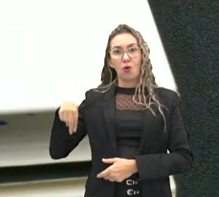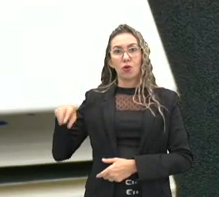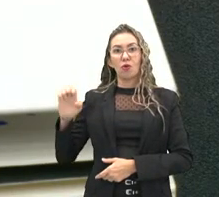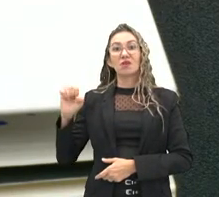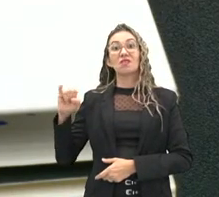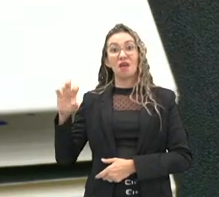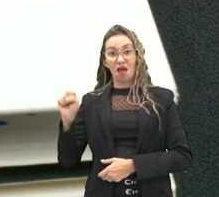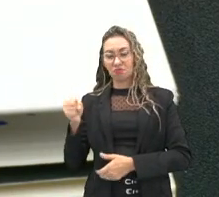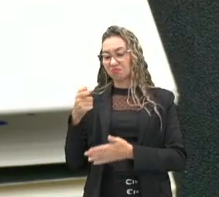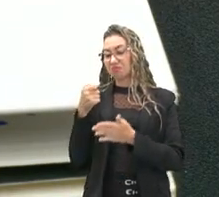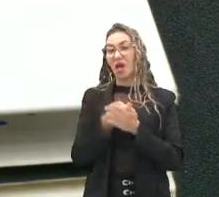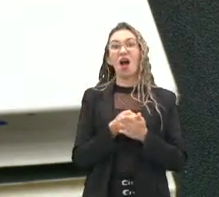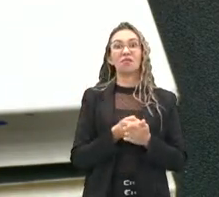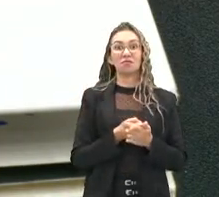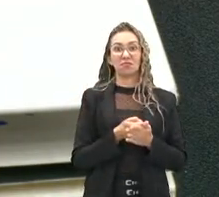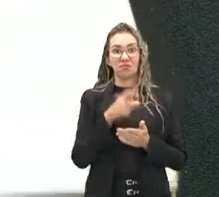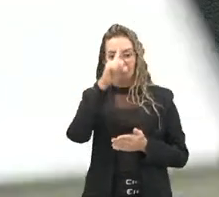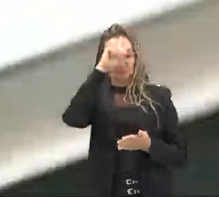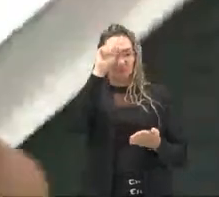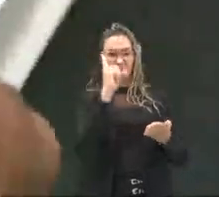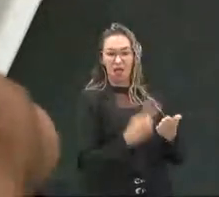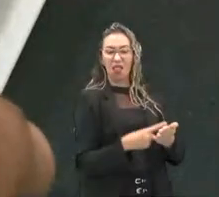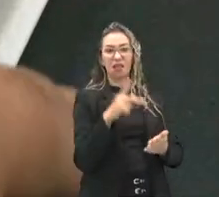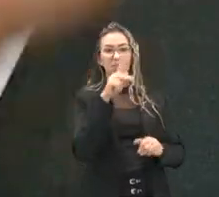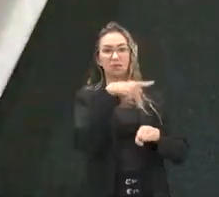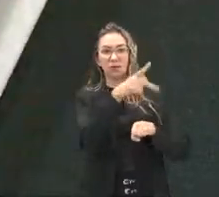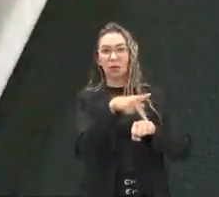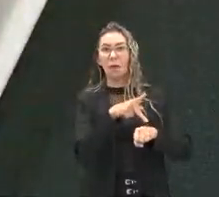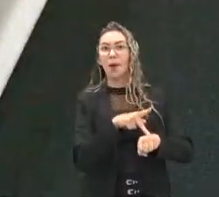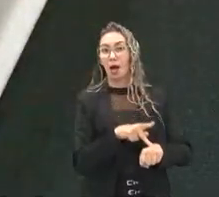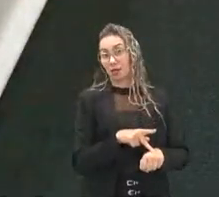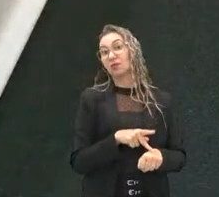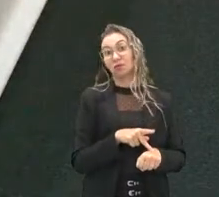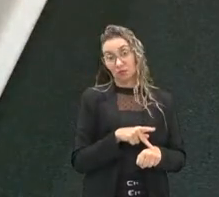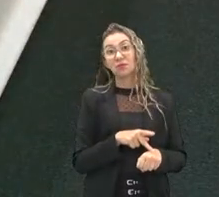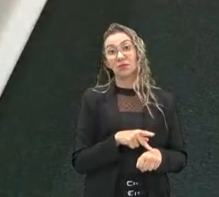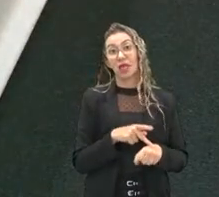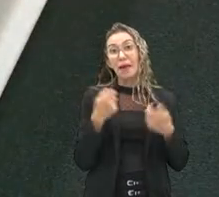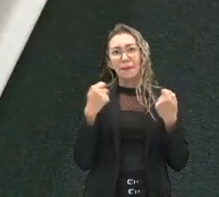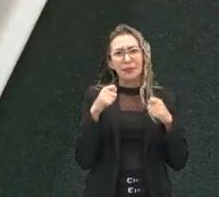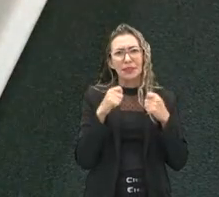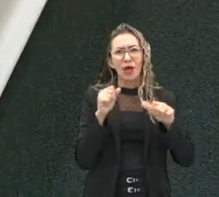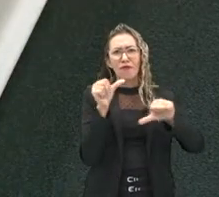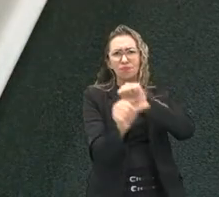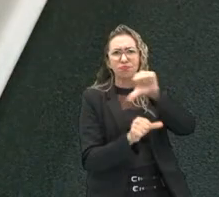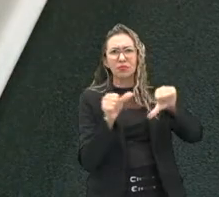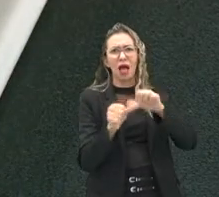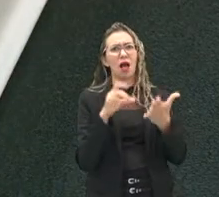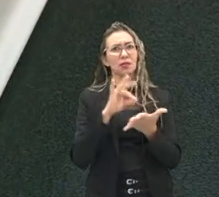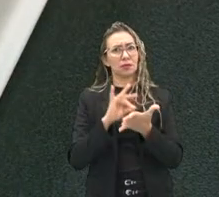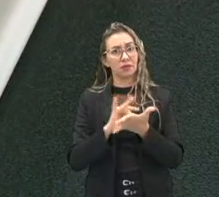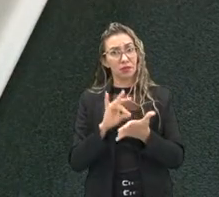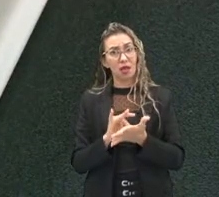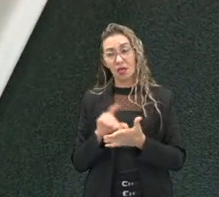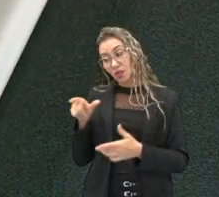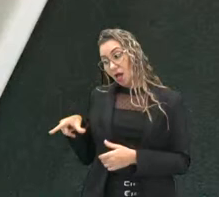país, e que era preciso mudar essa realidade. Filinto participa desse momento histórico